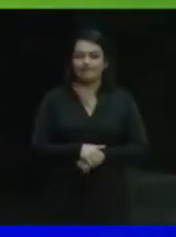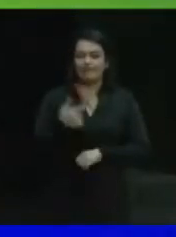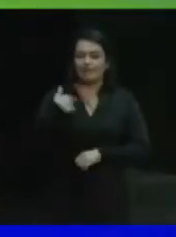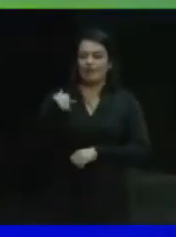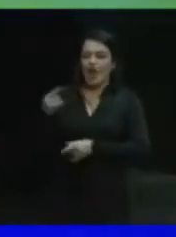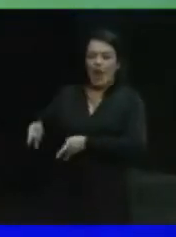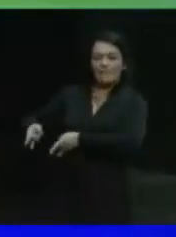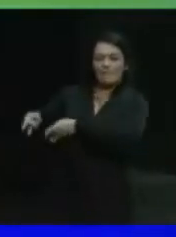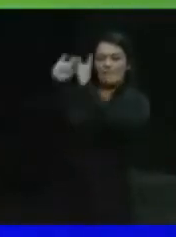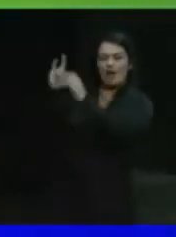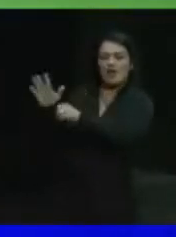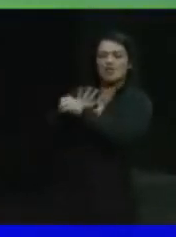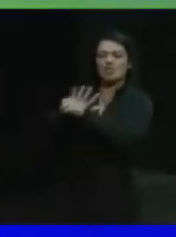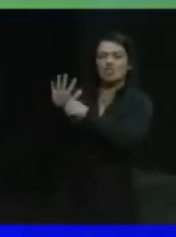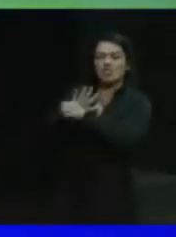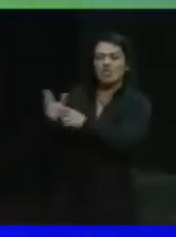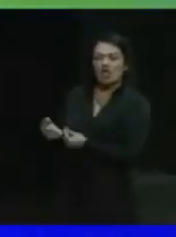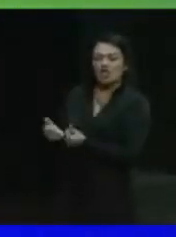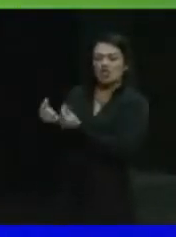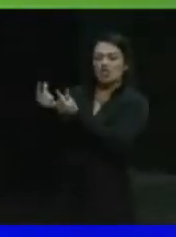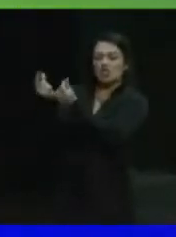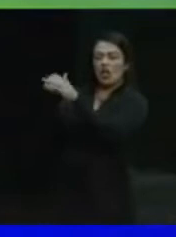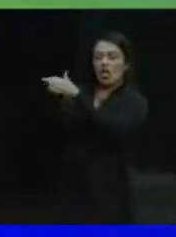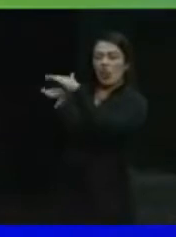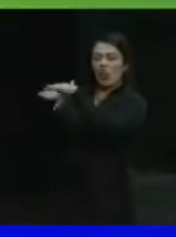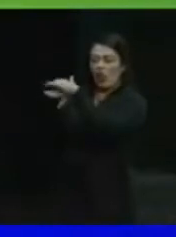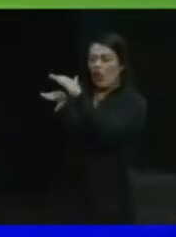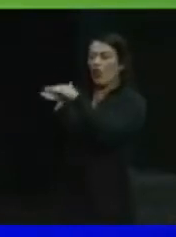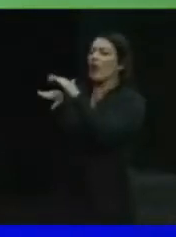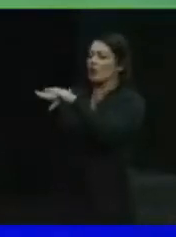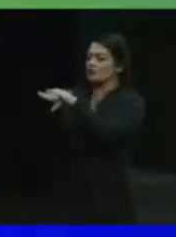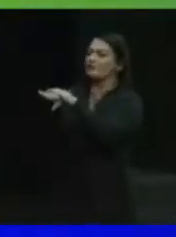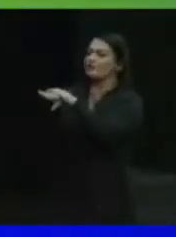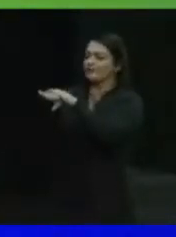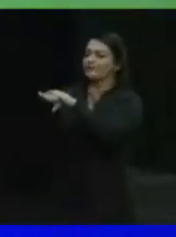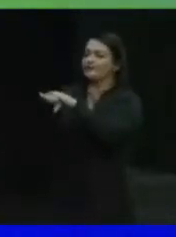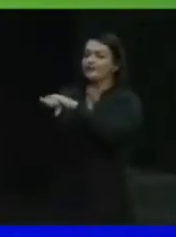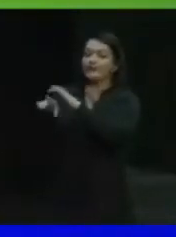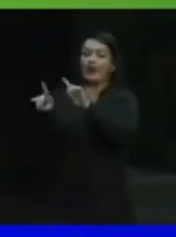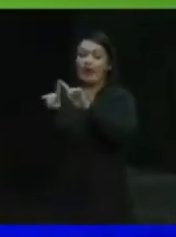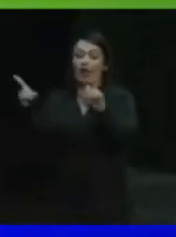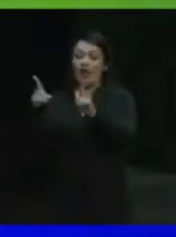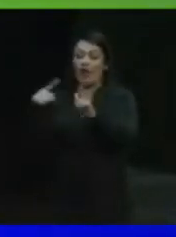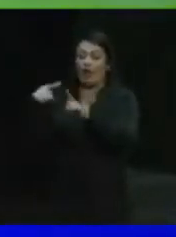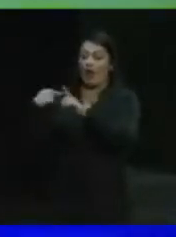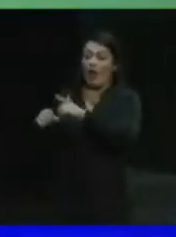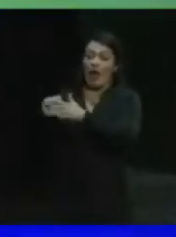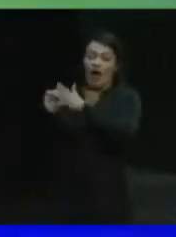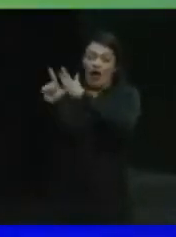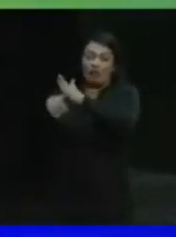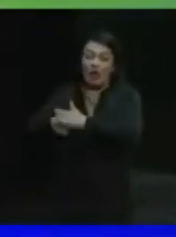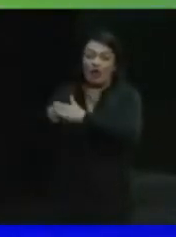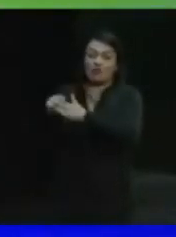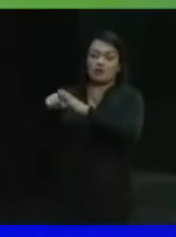Apartamentos forrados de dinheiro roubado em espécie e uma persistente recessão provocada pelos mesmos